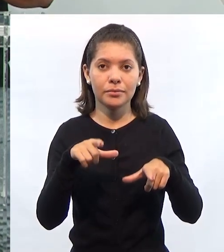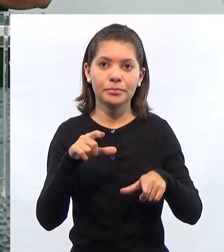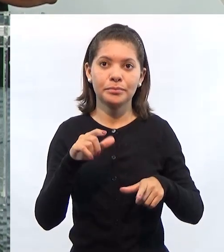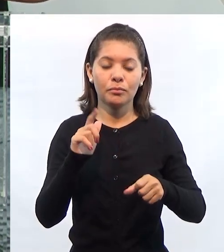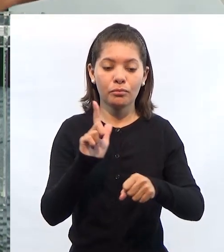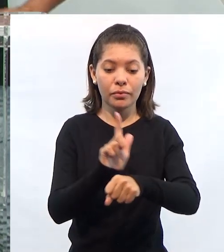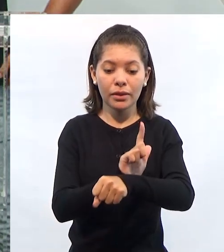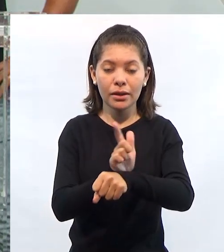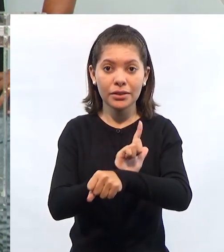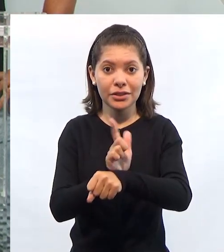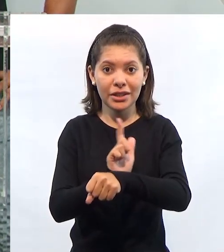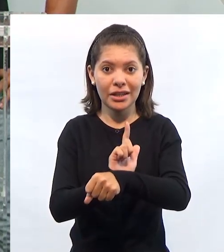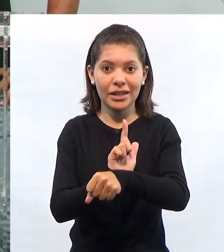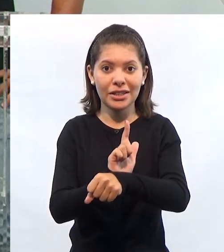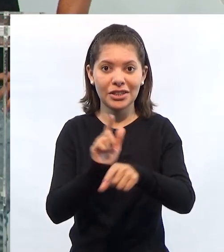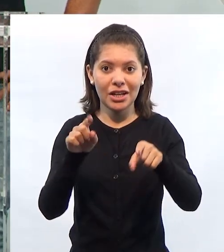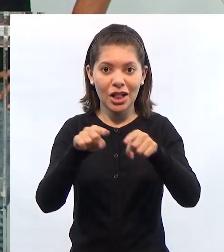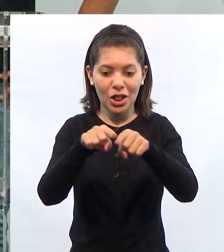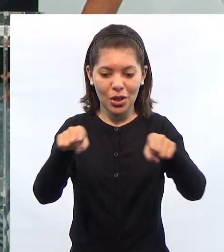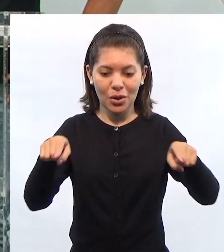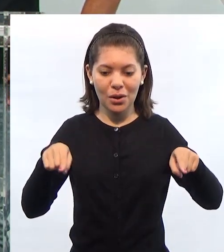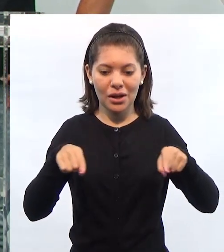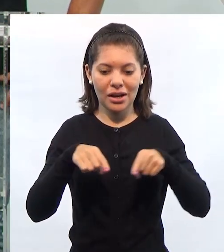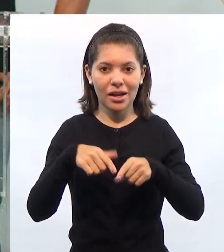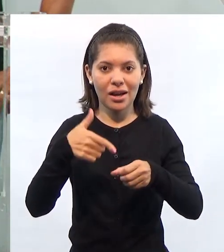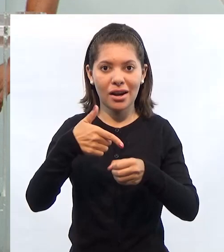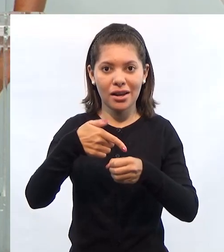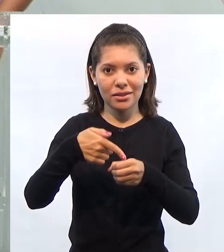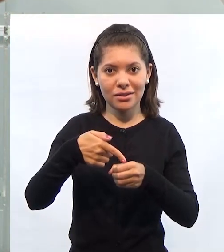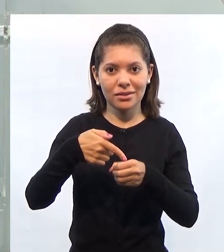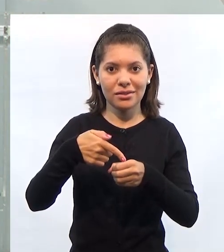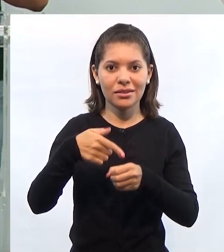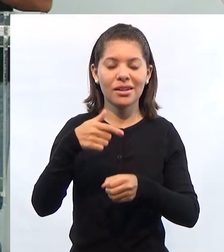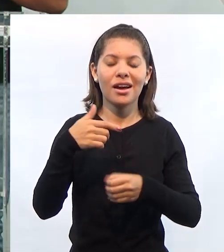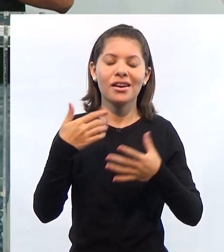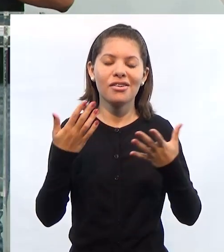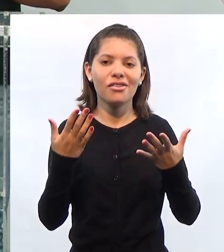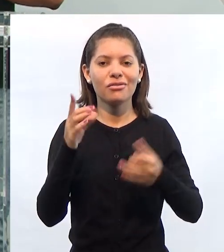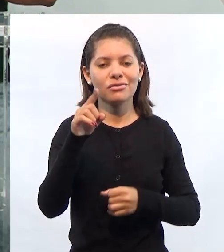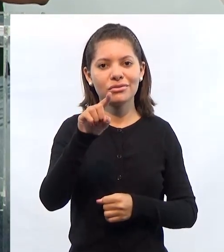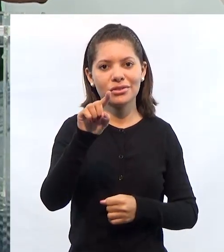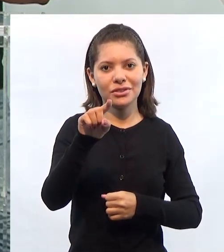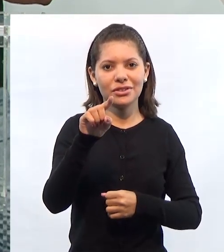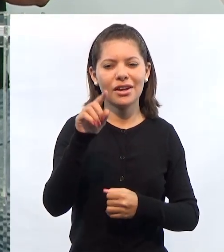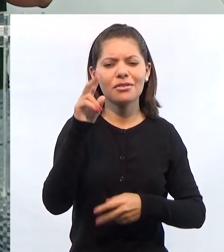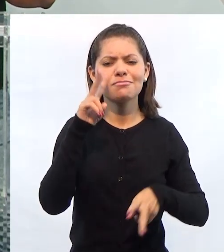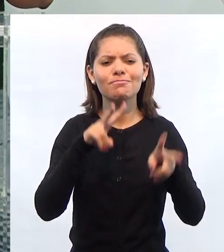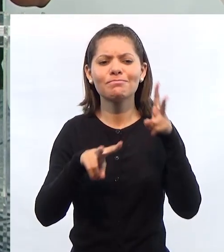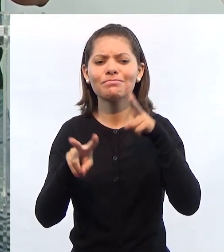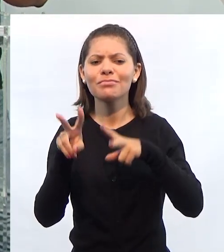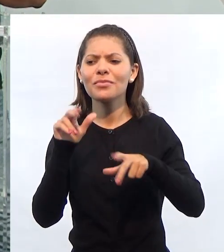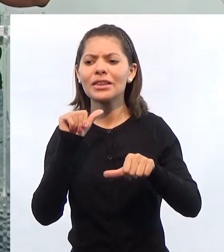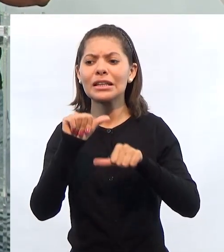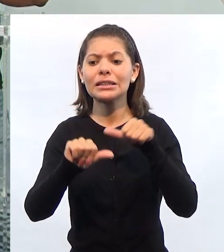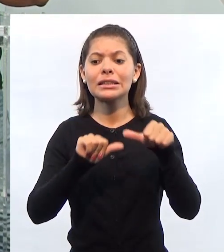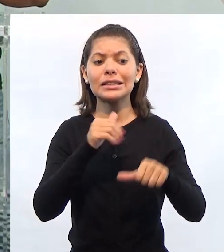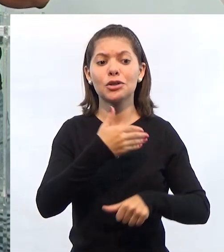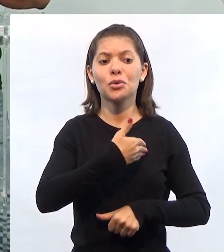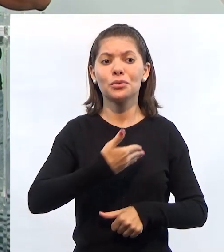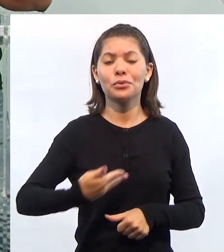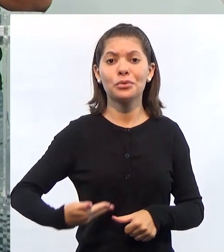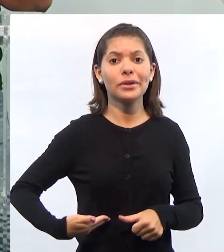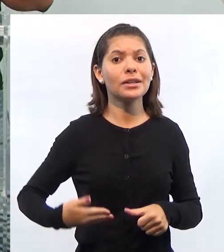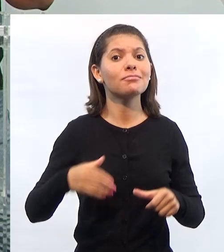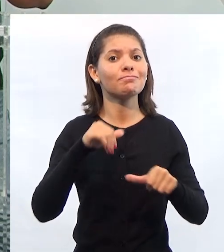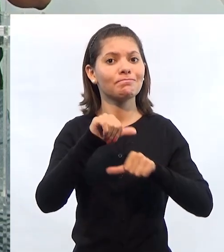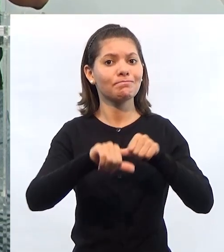esteja trabalhando como gerente de um posto de gasolina. Aí você vê algumas mudanças no governo,